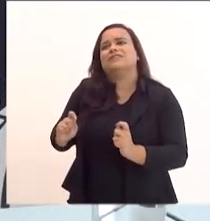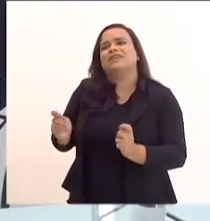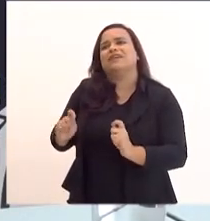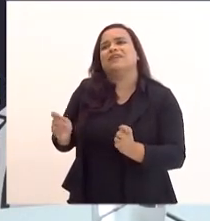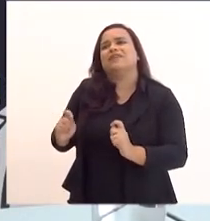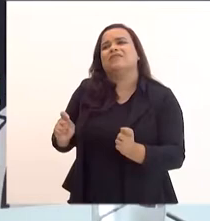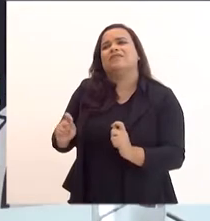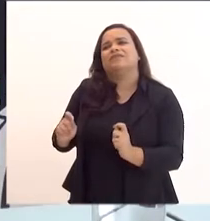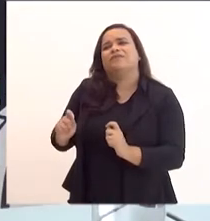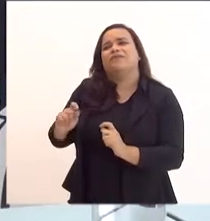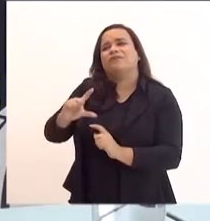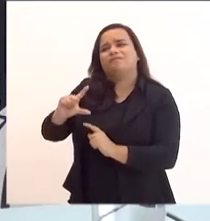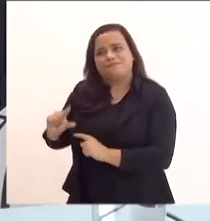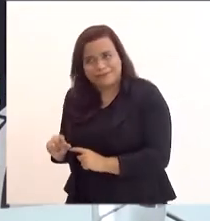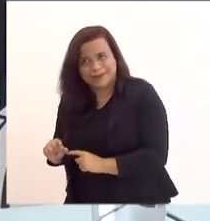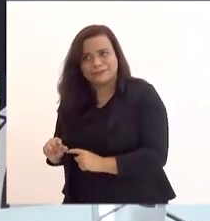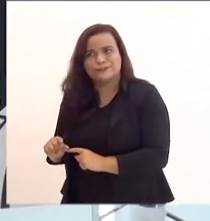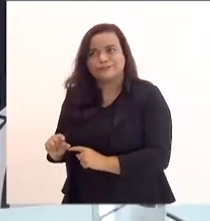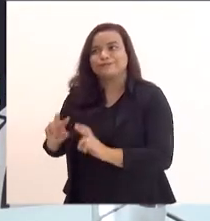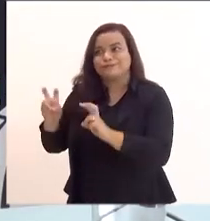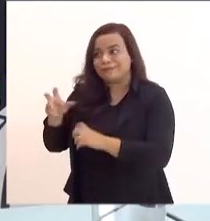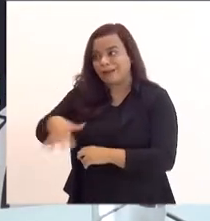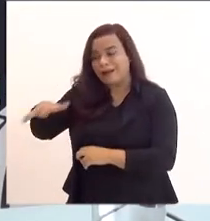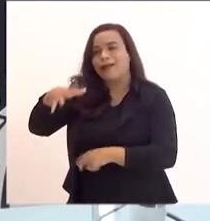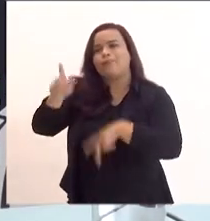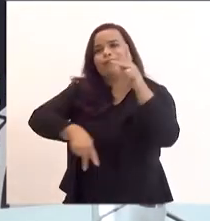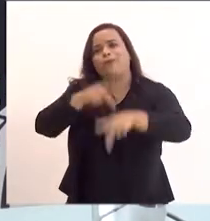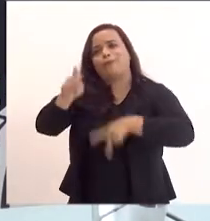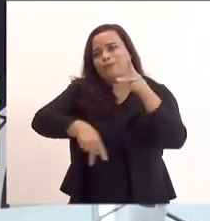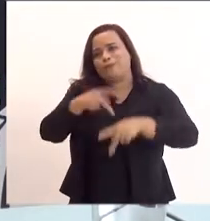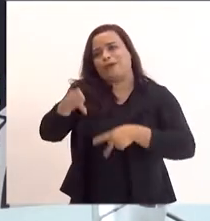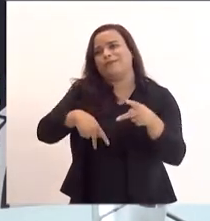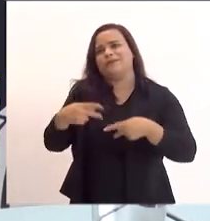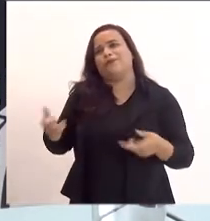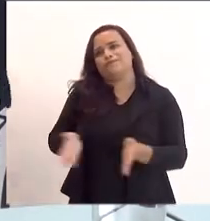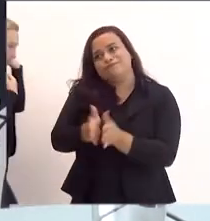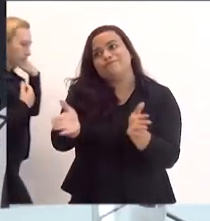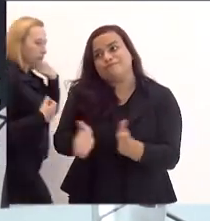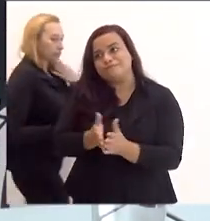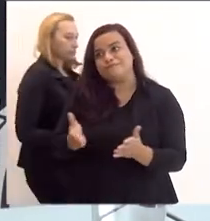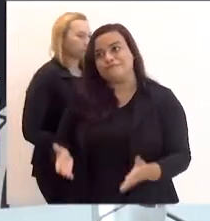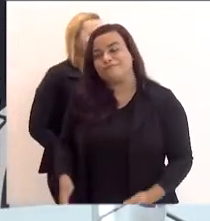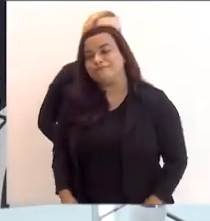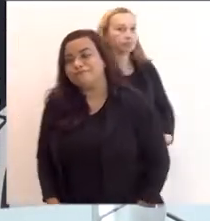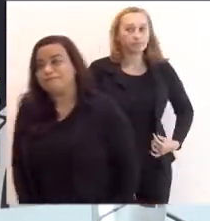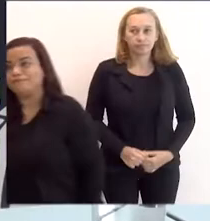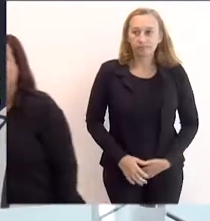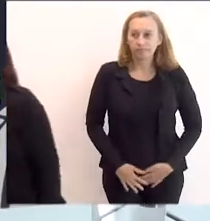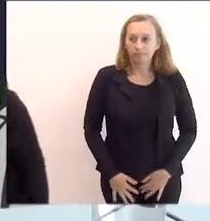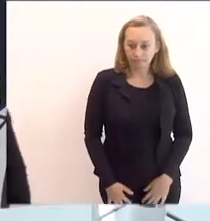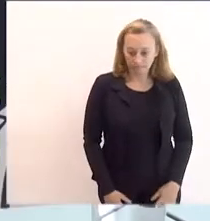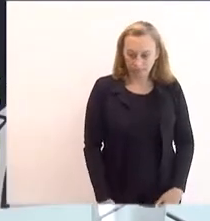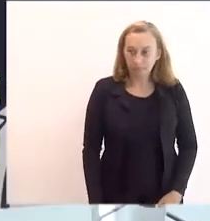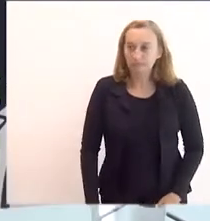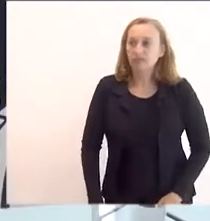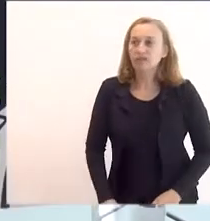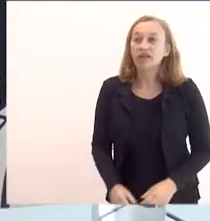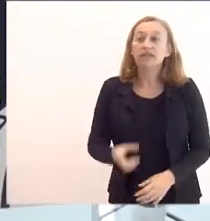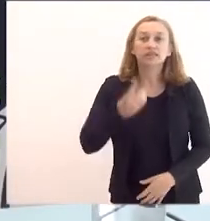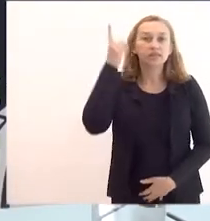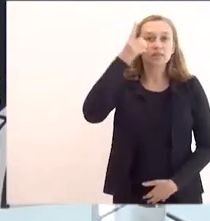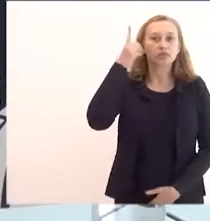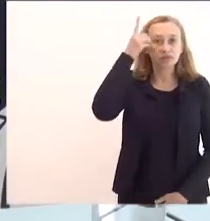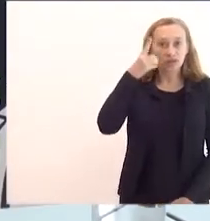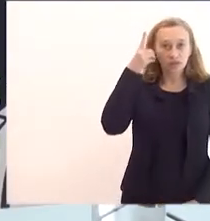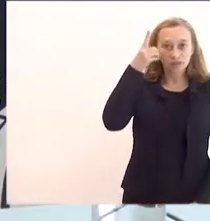aquisitivo de qualquer segmento da nossa população. O deputado Carlos Nink, quando propõe entrar